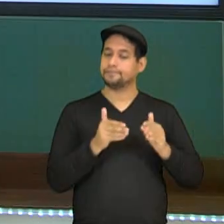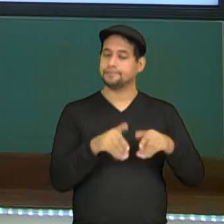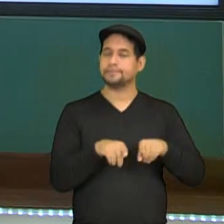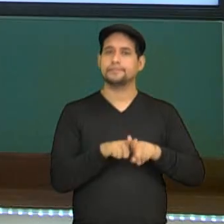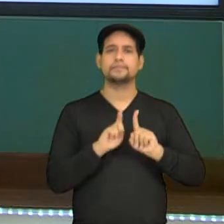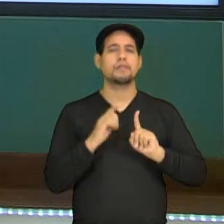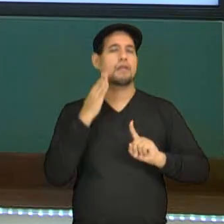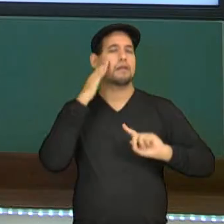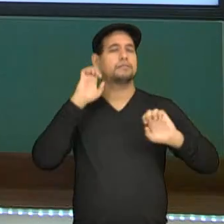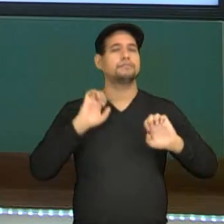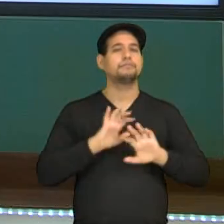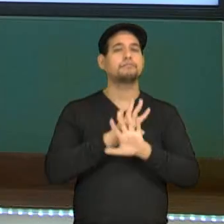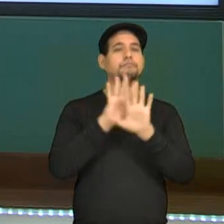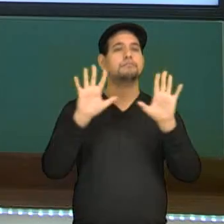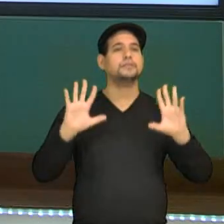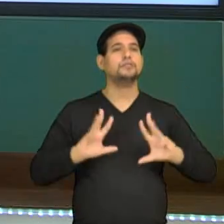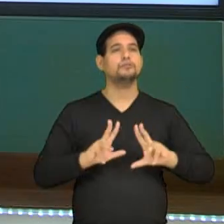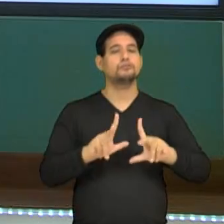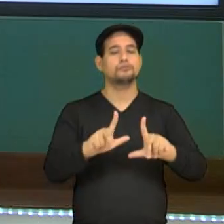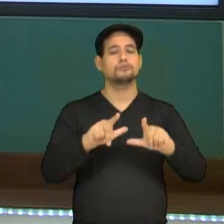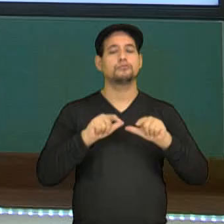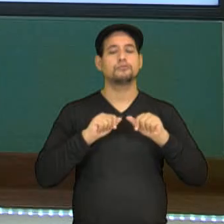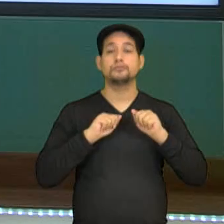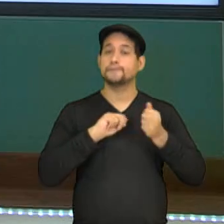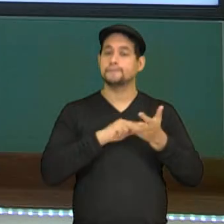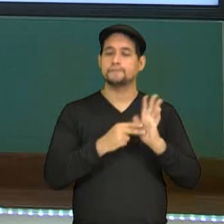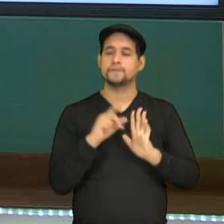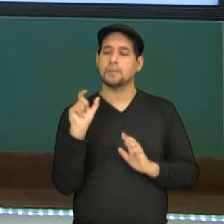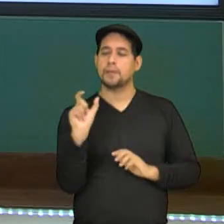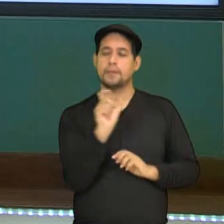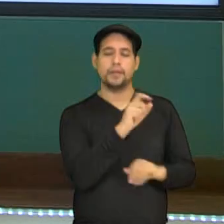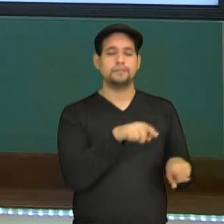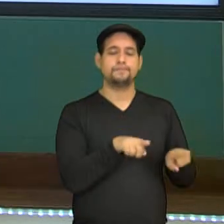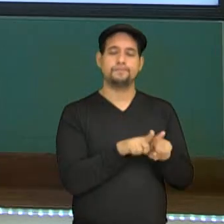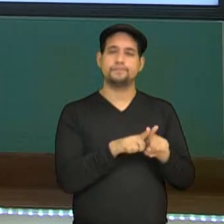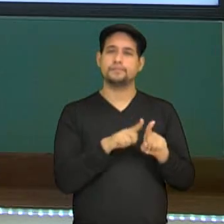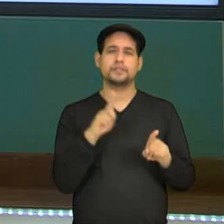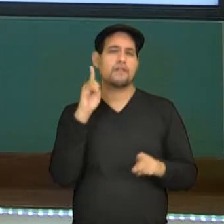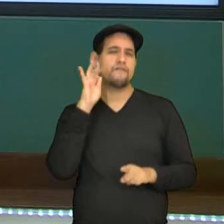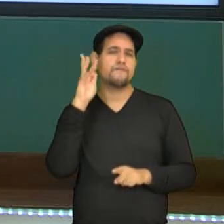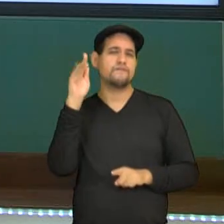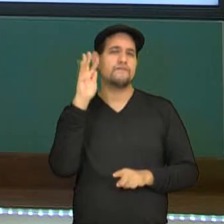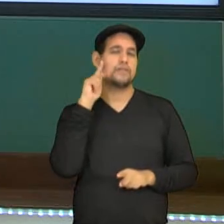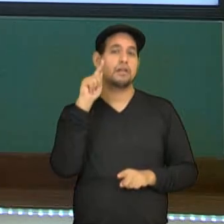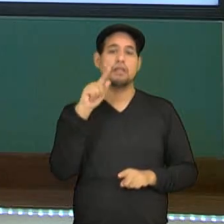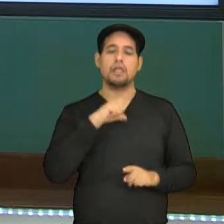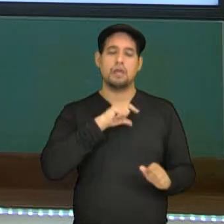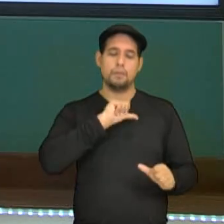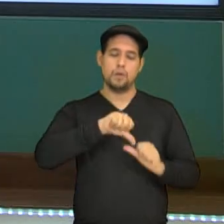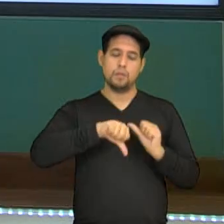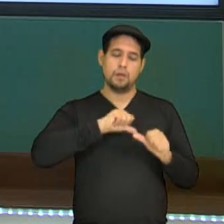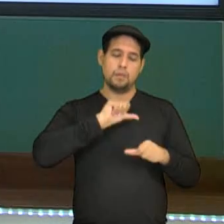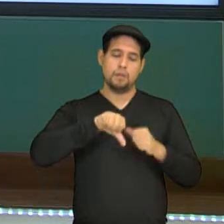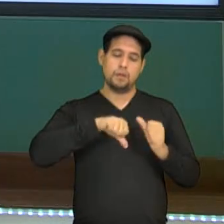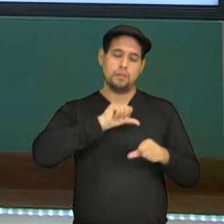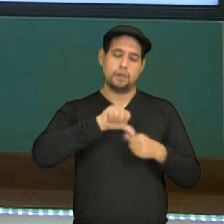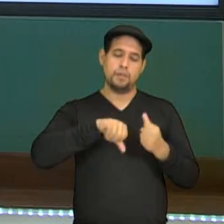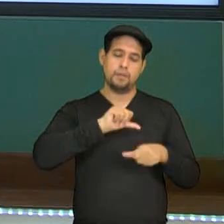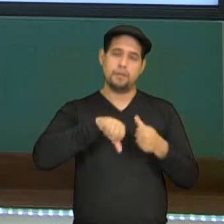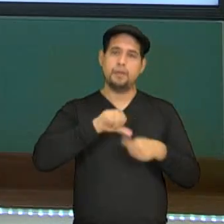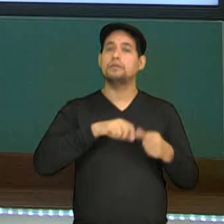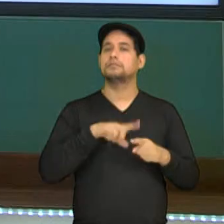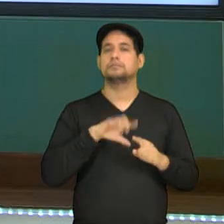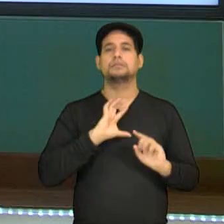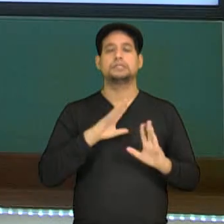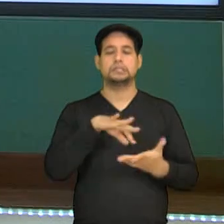um entendimento de que todas estas palavrinhas estão refletindo alterações, modificações nessa